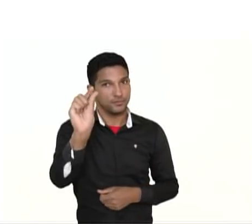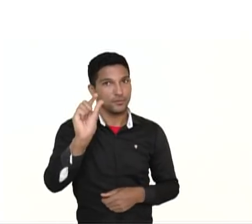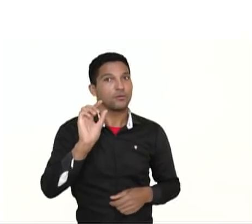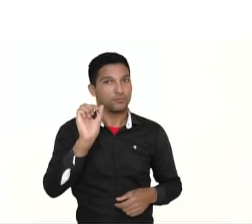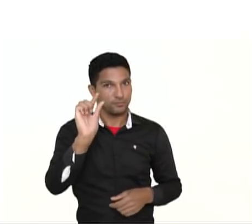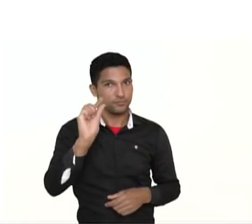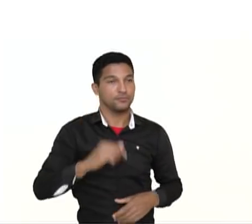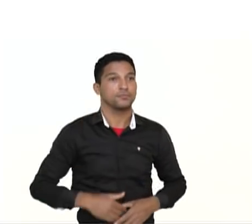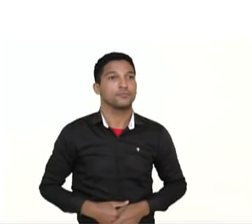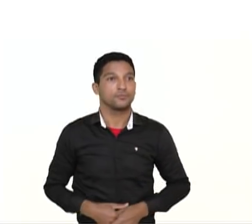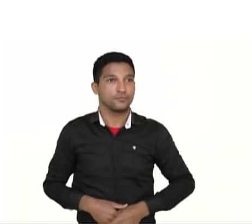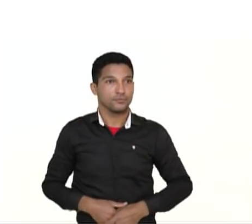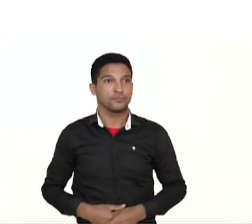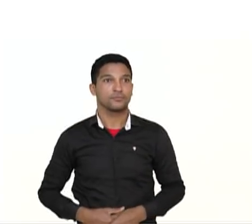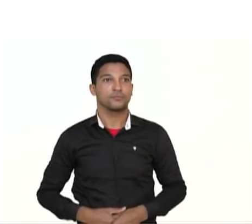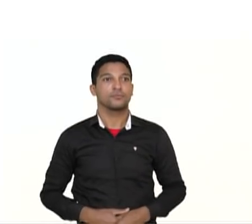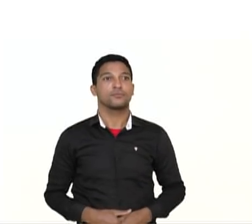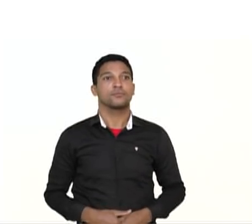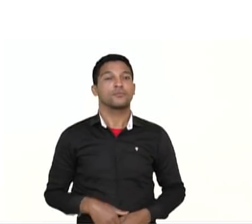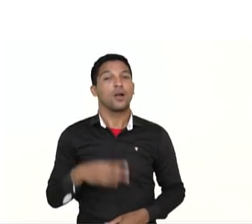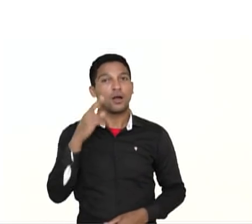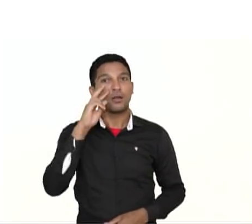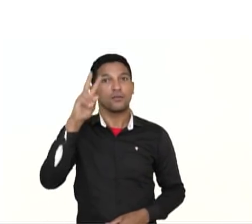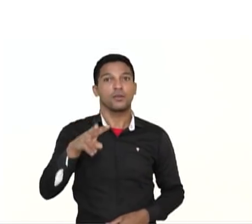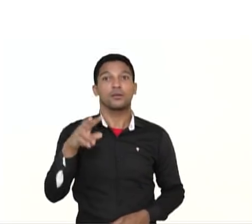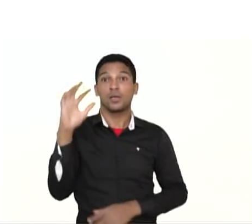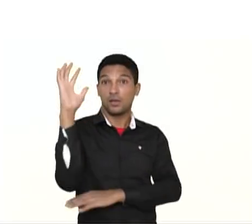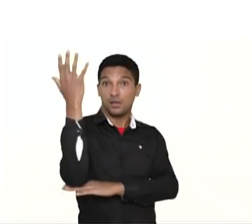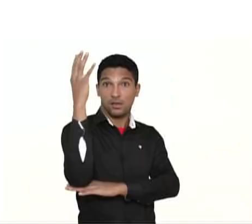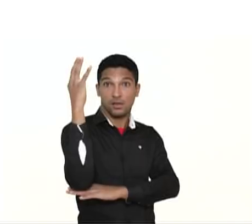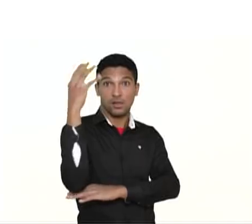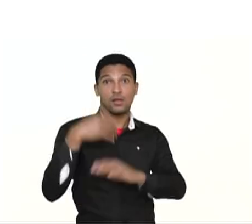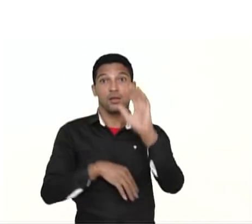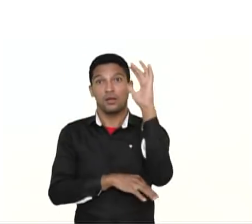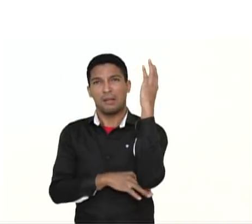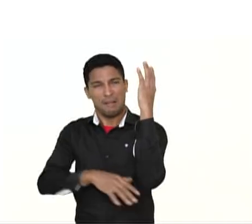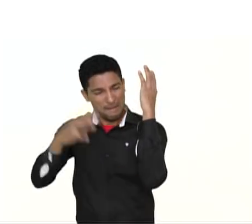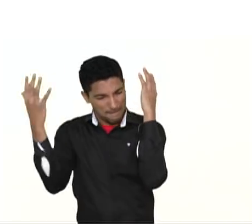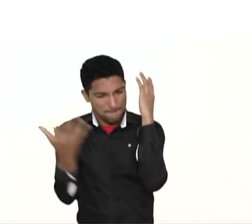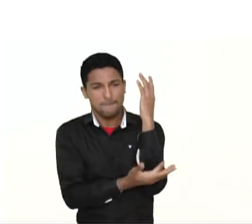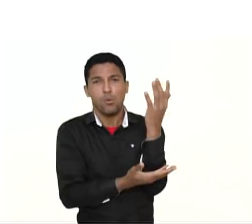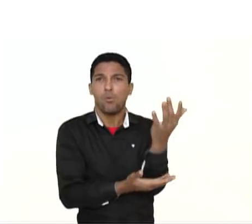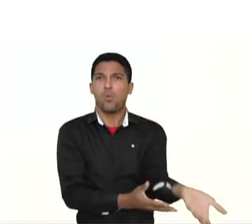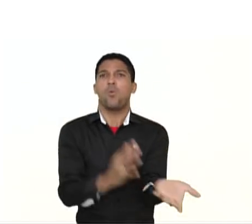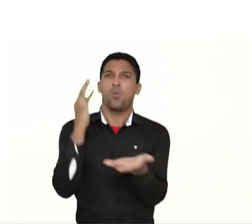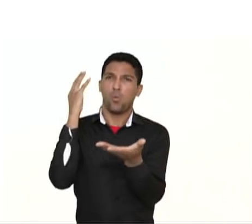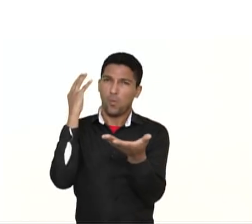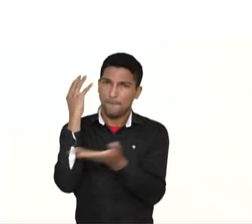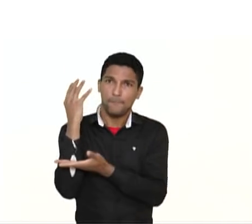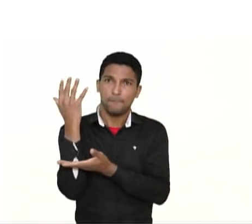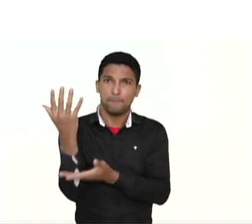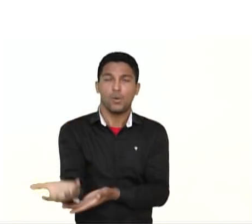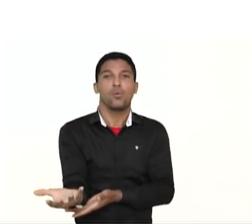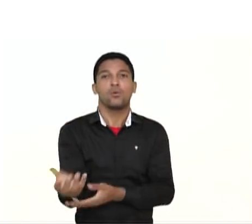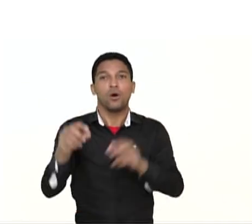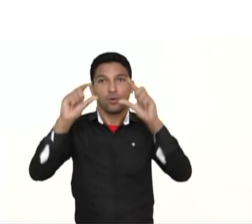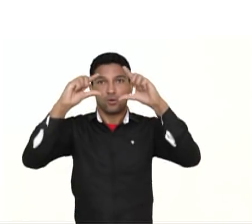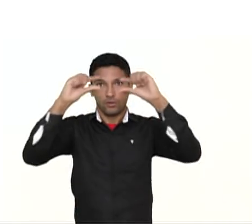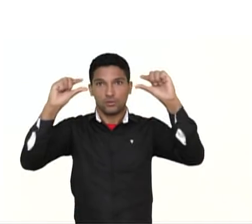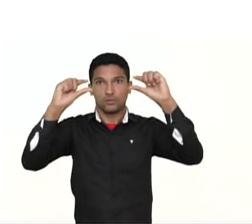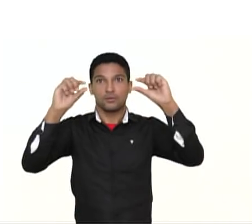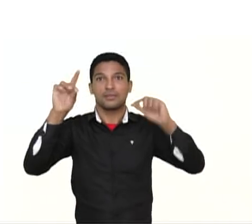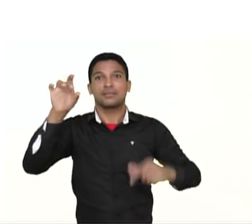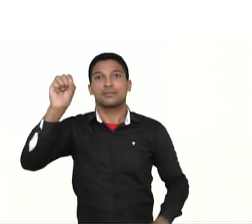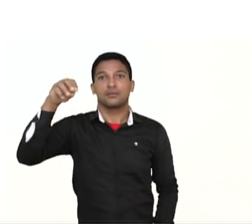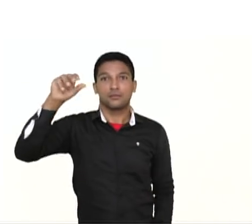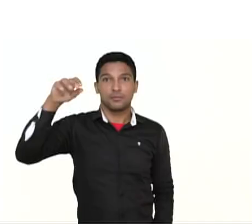aqui o enunciado que eu trago para você. Desmatamento do tamanho do Líbano. Tá? É o título do subitem da